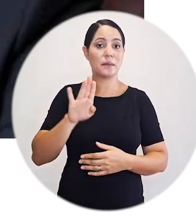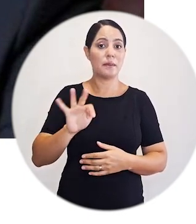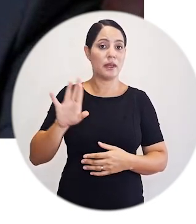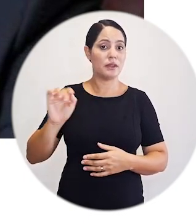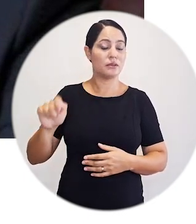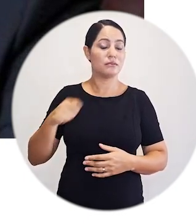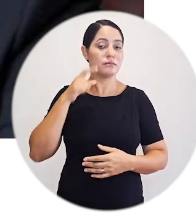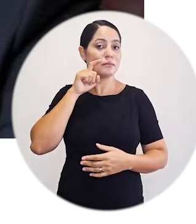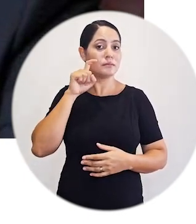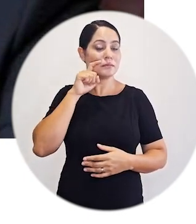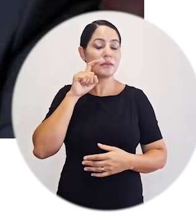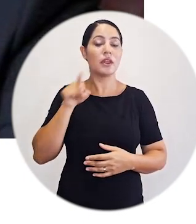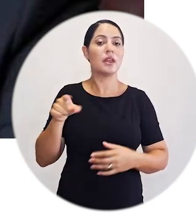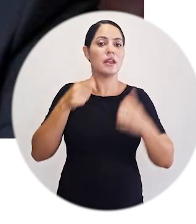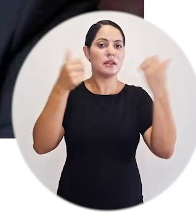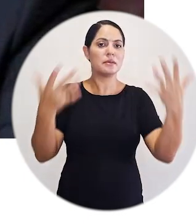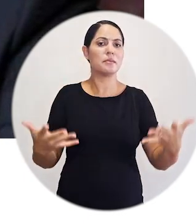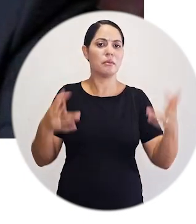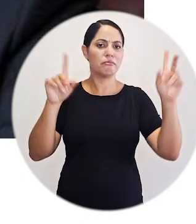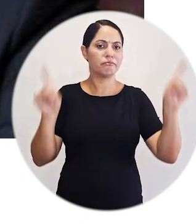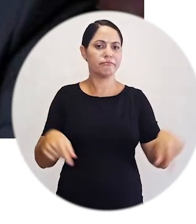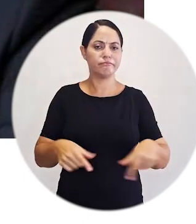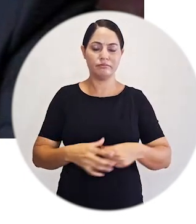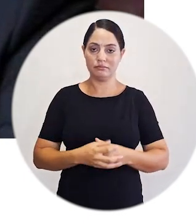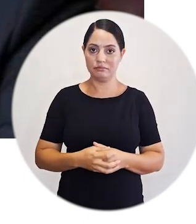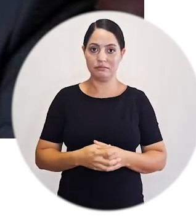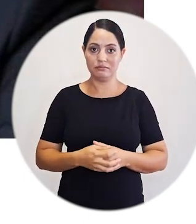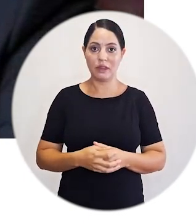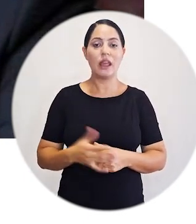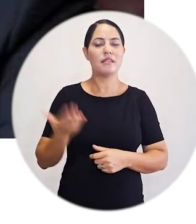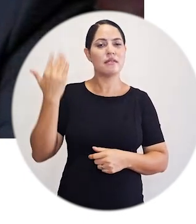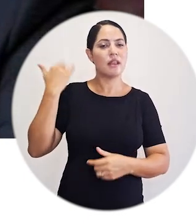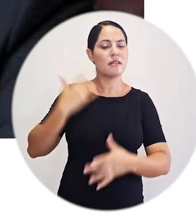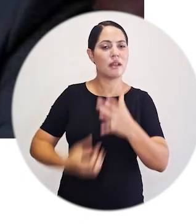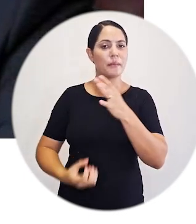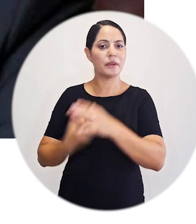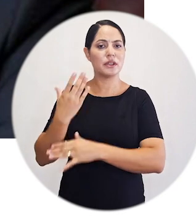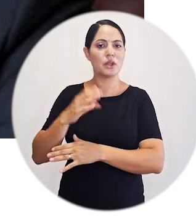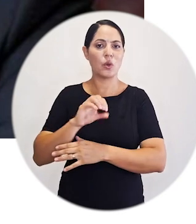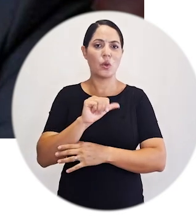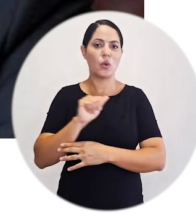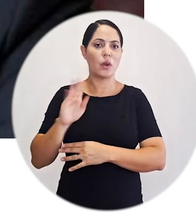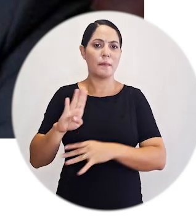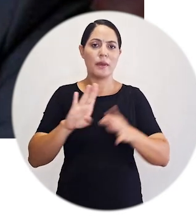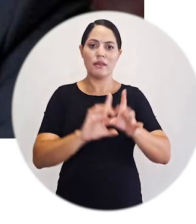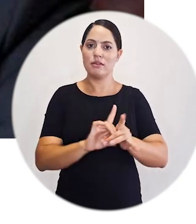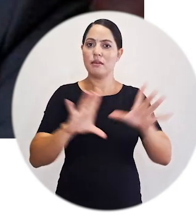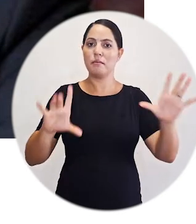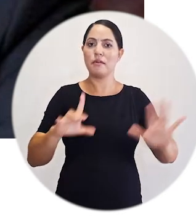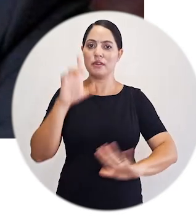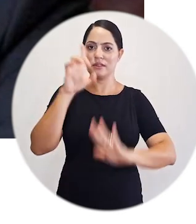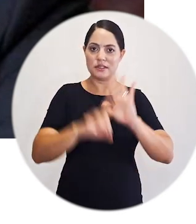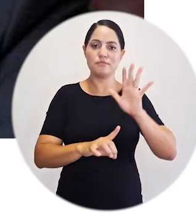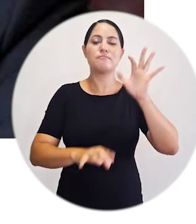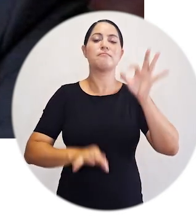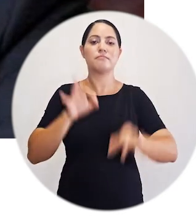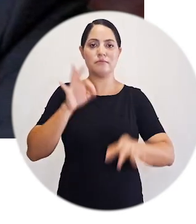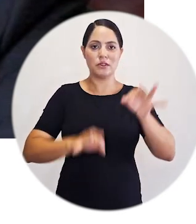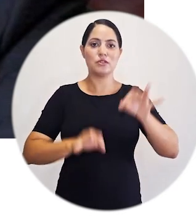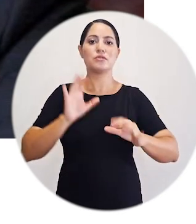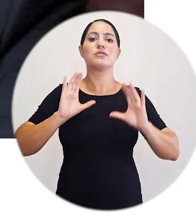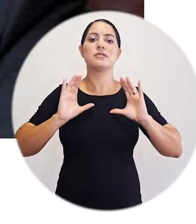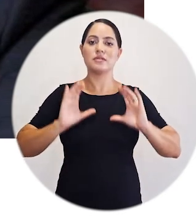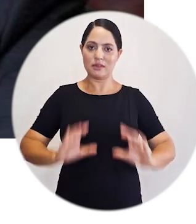Beto Simonetti, abre aspas, desde sua criação, a OAB tem sido um pilar fundamental na defesa do Estado Democrático de Direito,